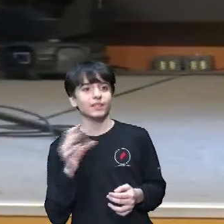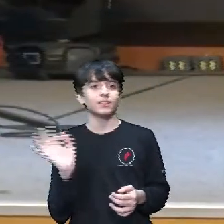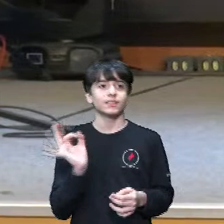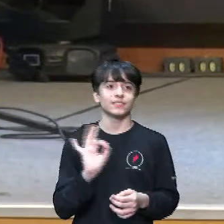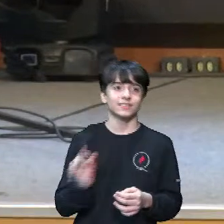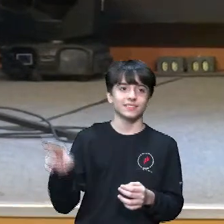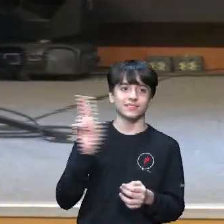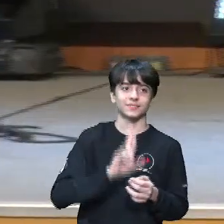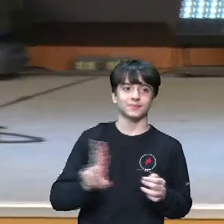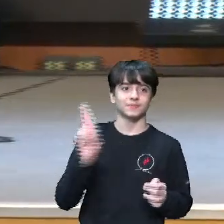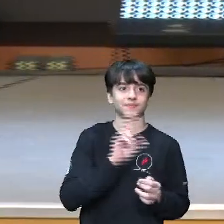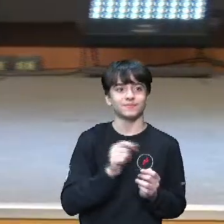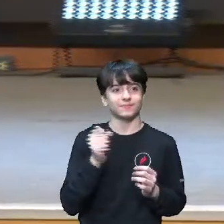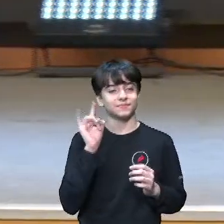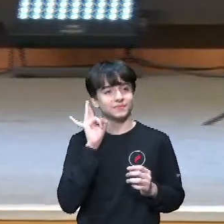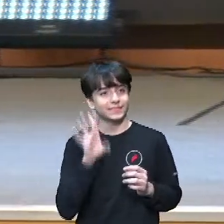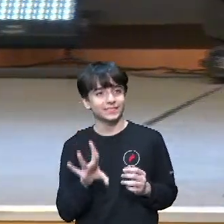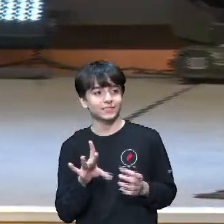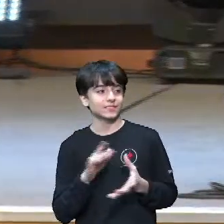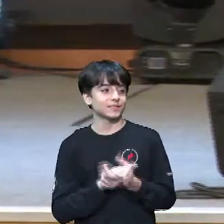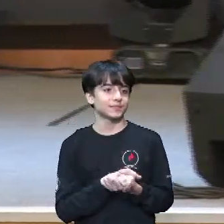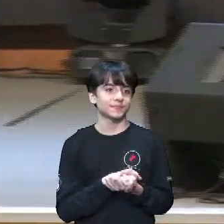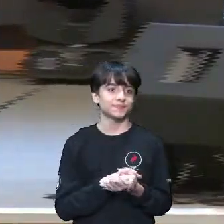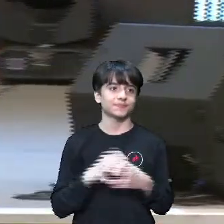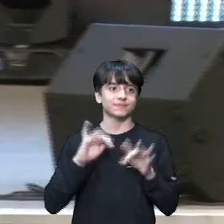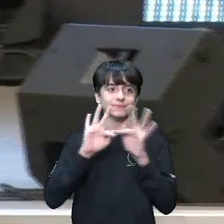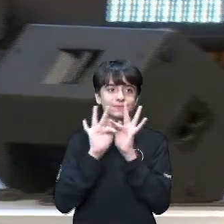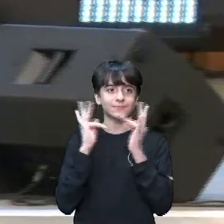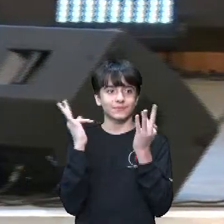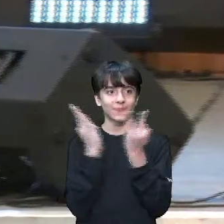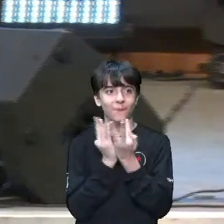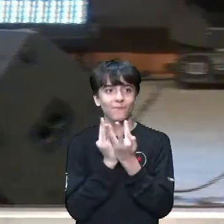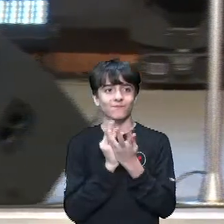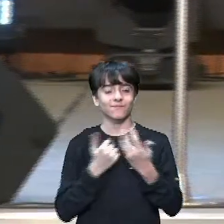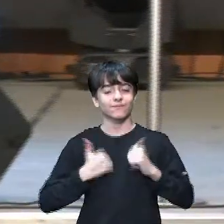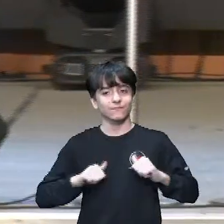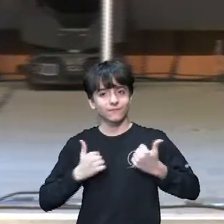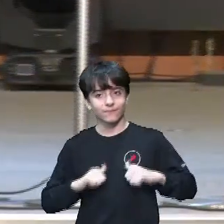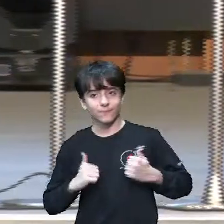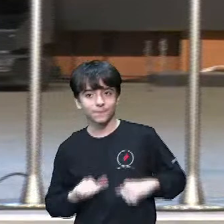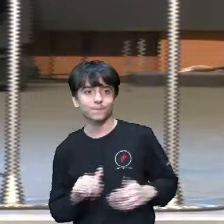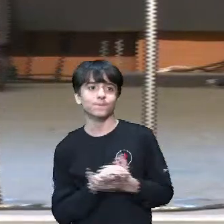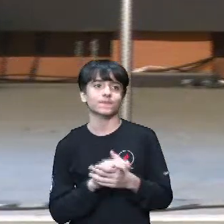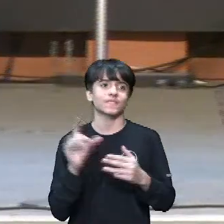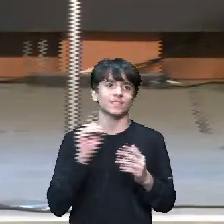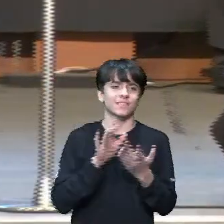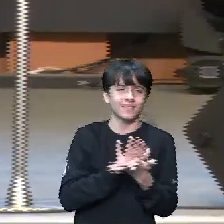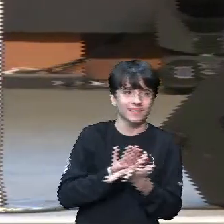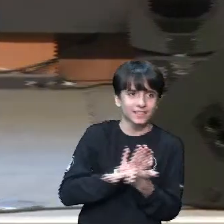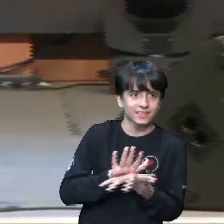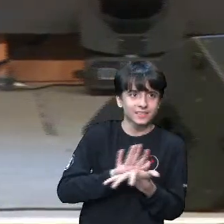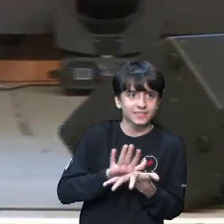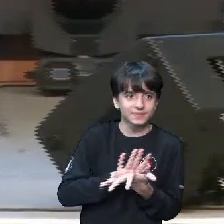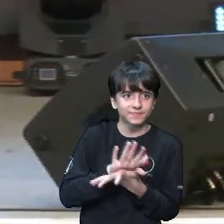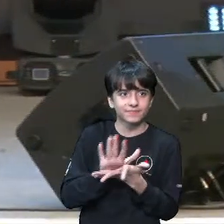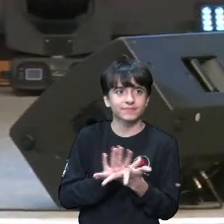bem-estar e para a casa do Senhor. Deus não vai te abençoar? Deus não vai fazer coisa na sua vida? Deus não vai trazer resposta para você? Não tenha medo de